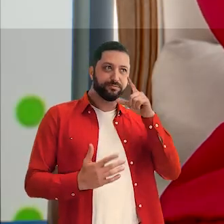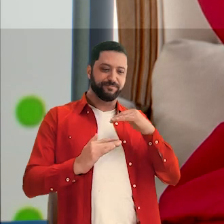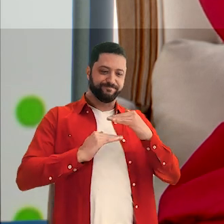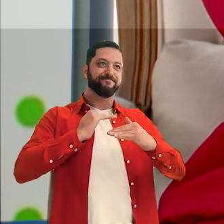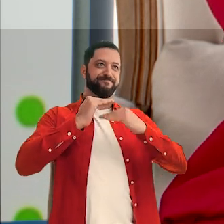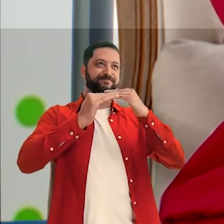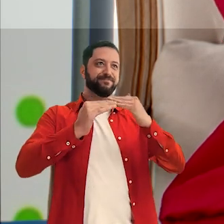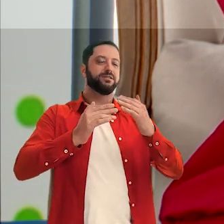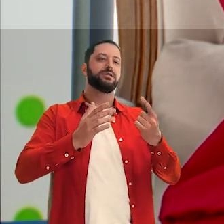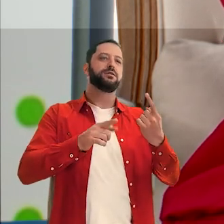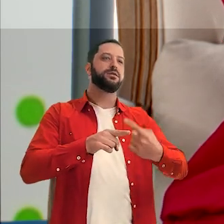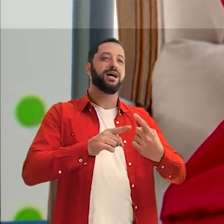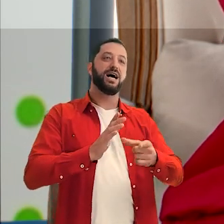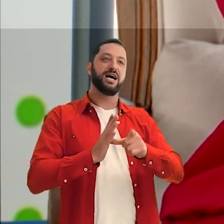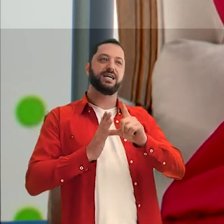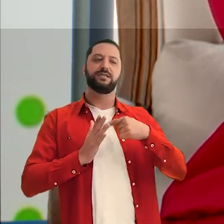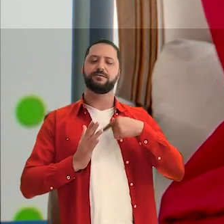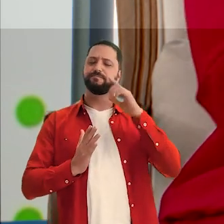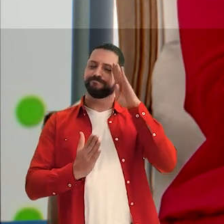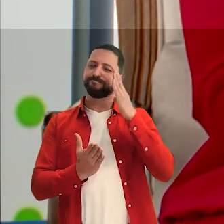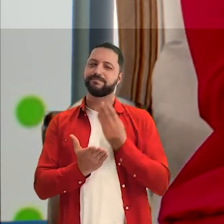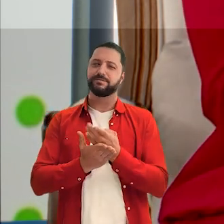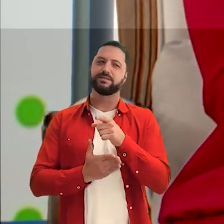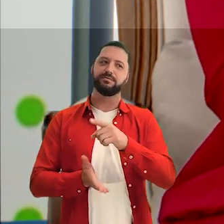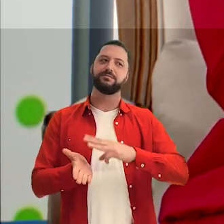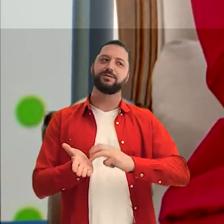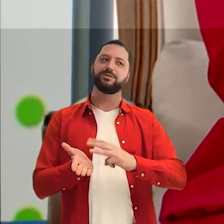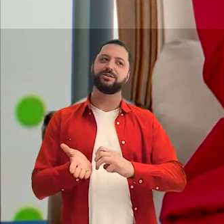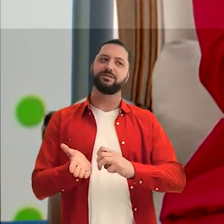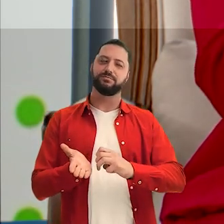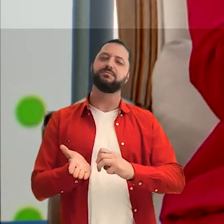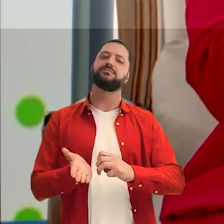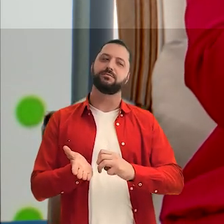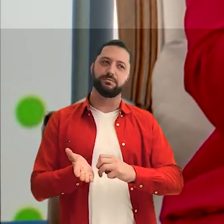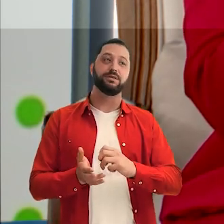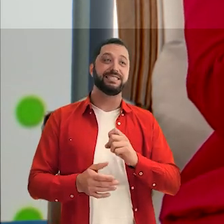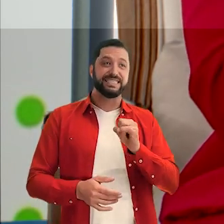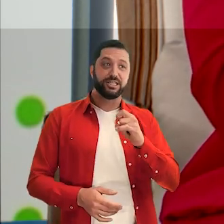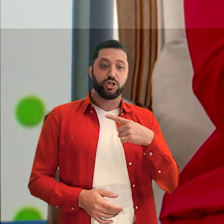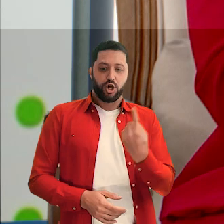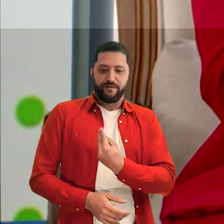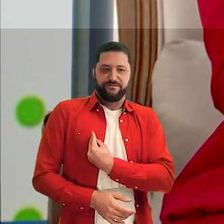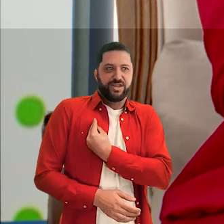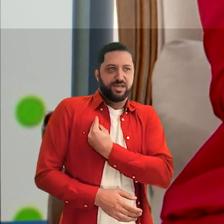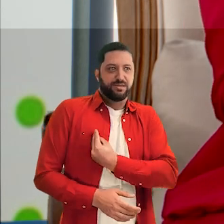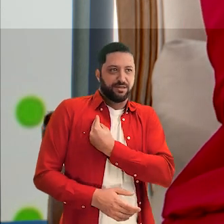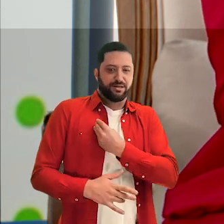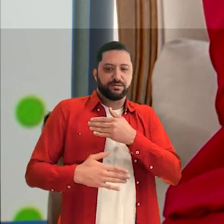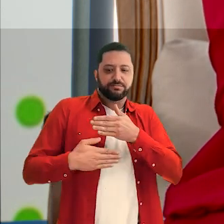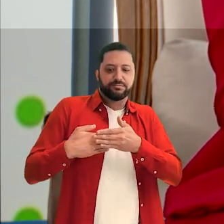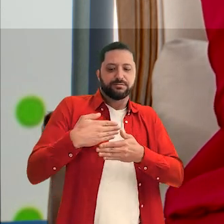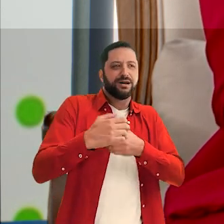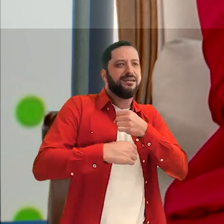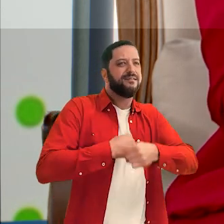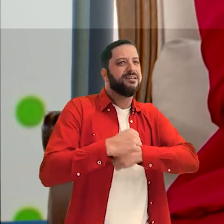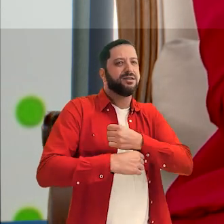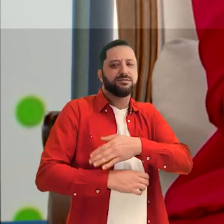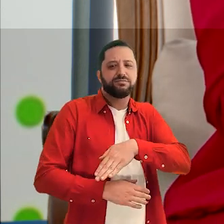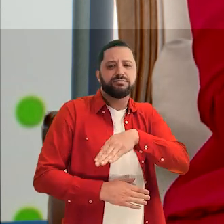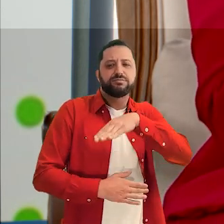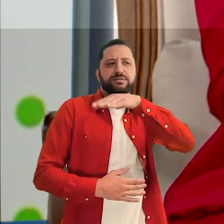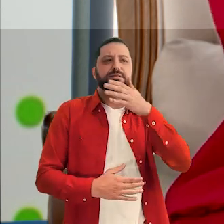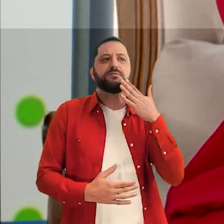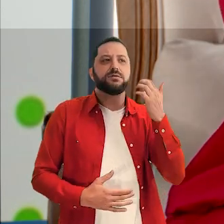cheguei para trabalhar dessa maneira, eu acredito muito nisso. Quando você vive, eu falo que a vida é a melhor faculdade, né?